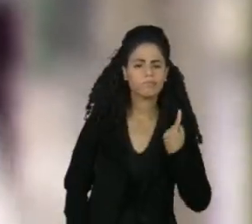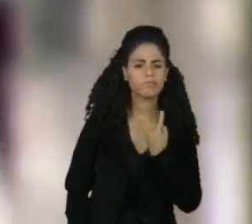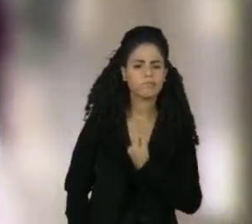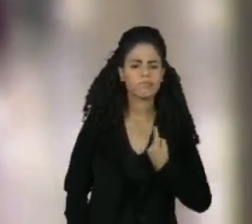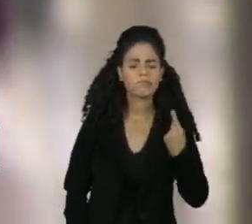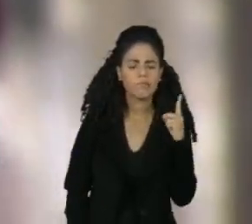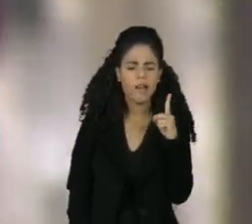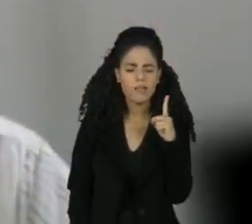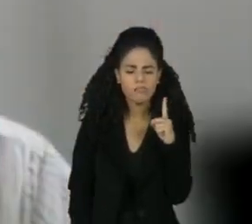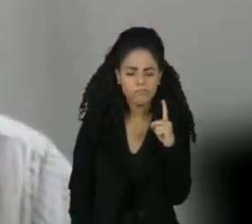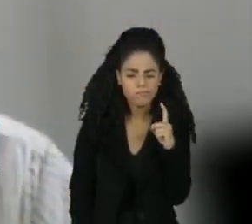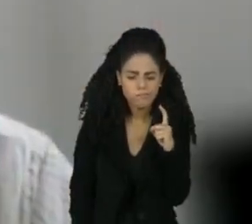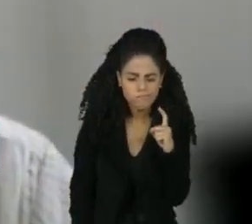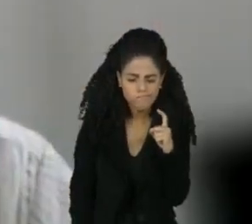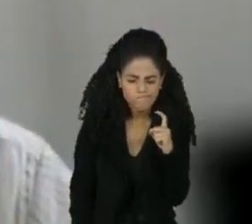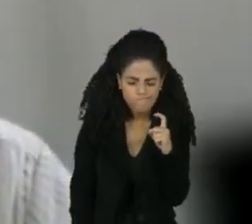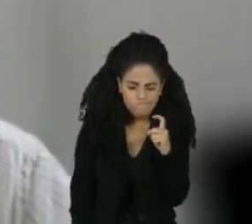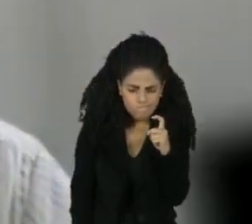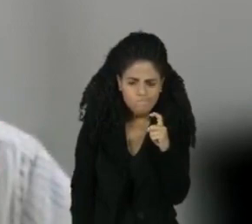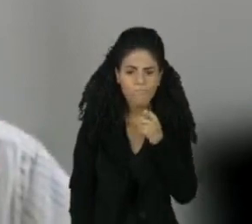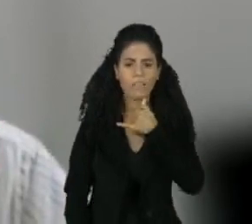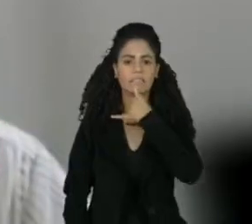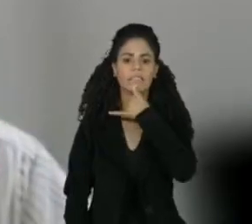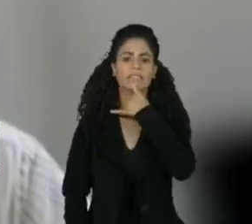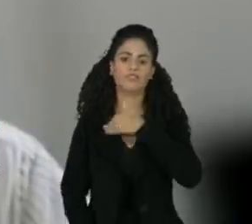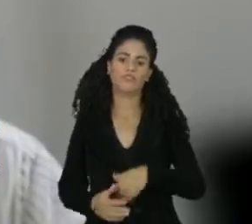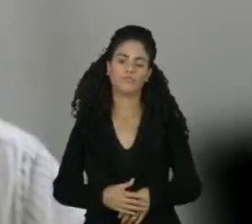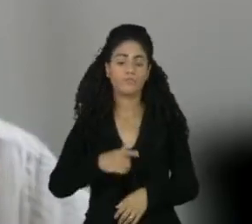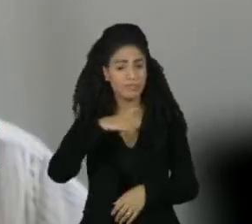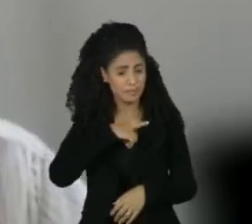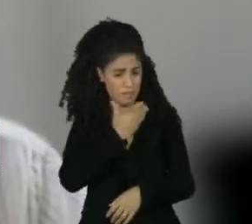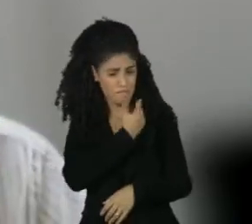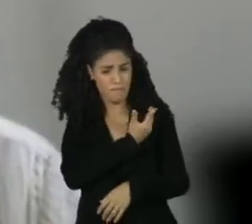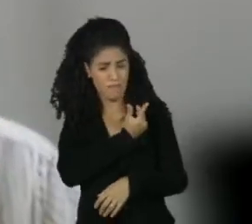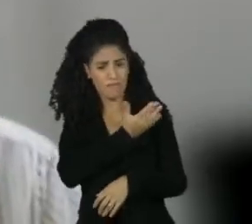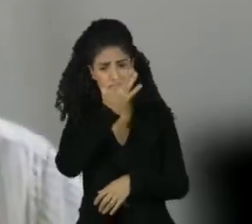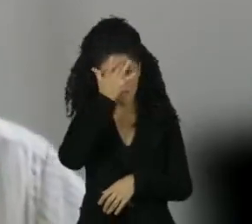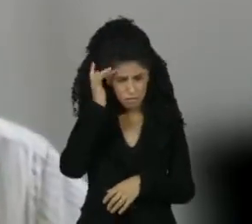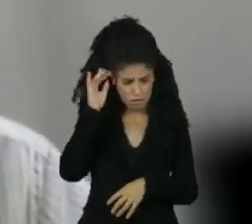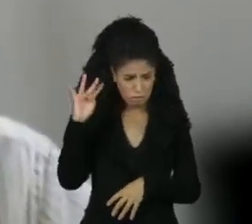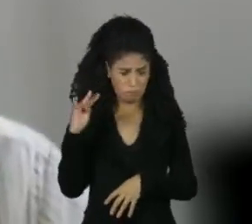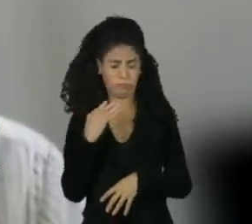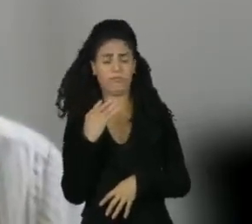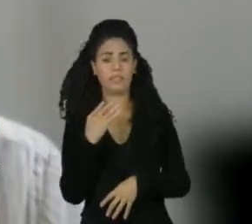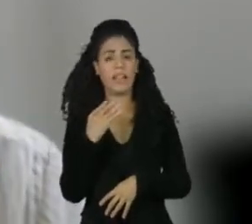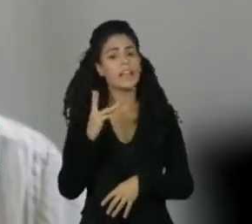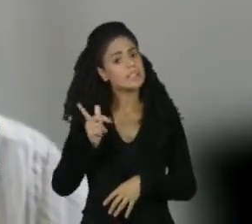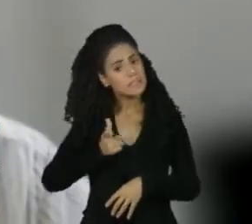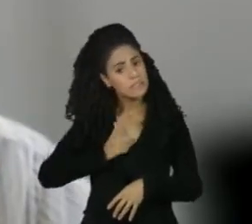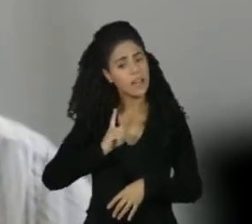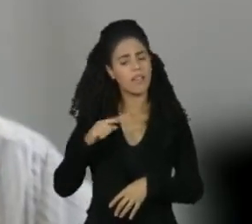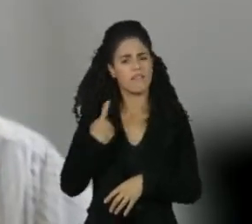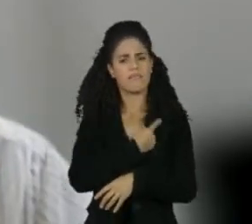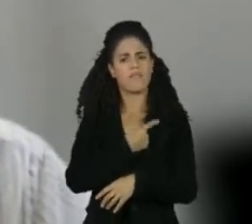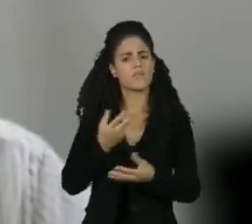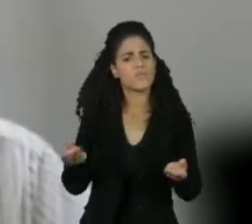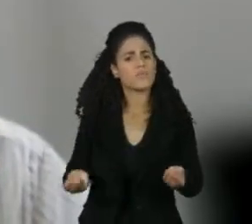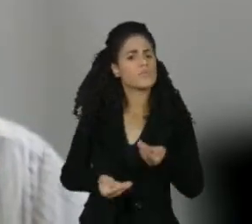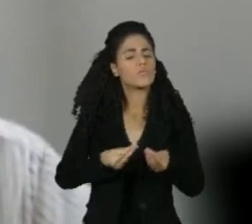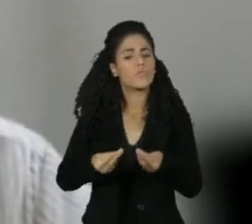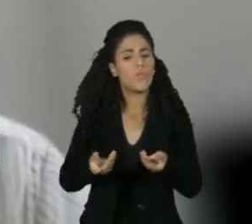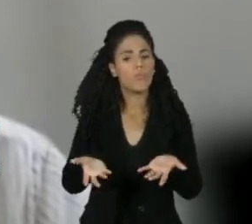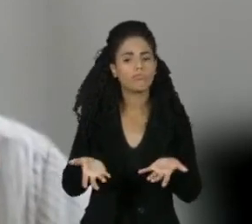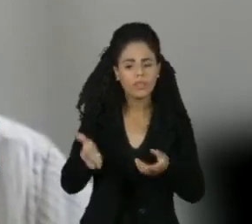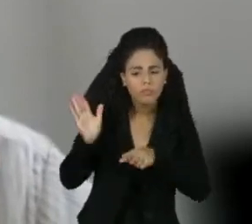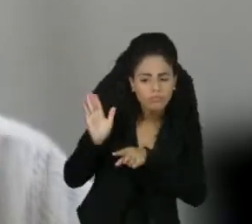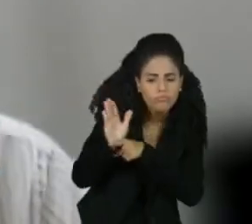de procurar ajuda. Infelizmente, ainda existe preconceito, ainda existe estigma, mas o que a gente tem feito e tem aproveitado, inclusive, a pandemia